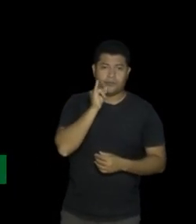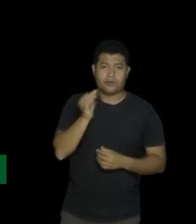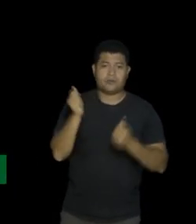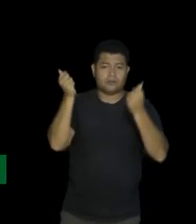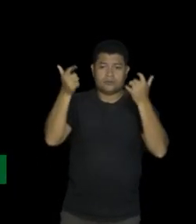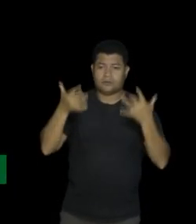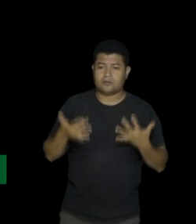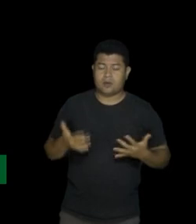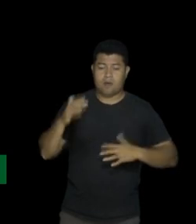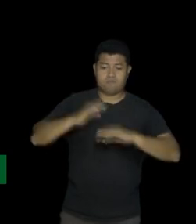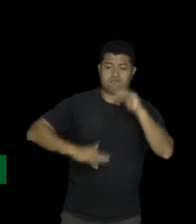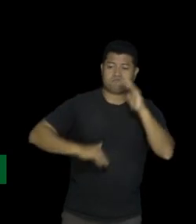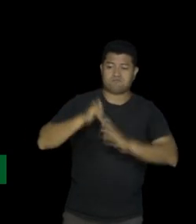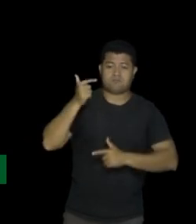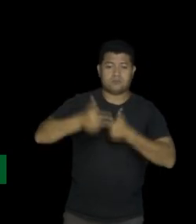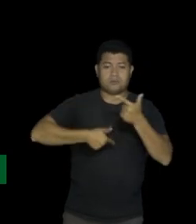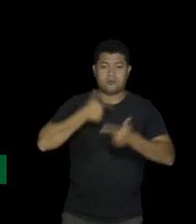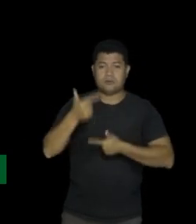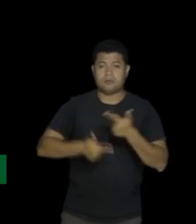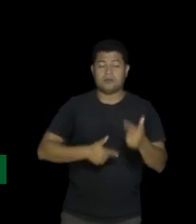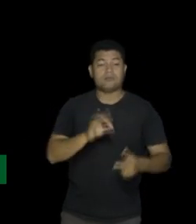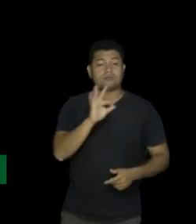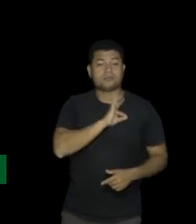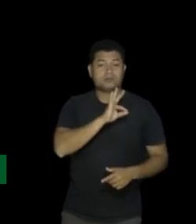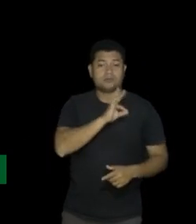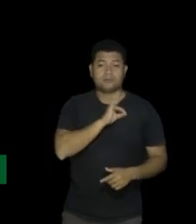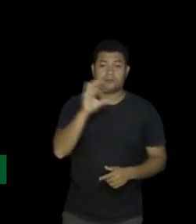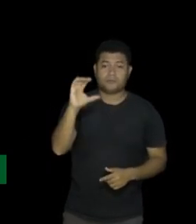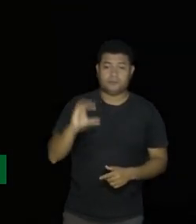realizadas pela Polícia Civil